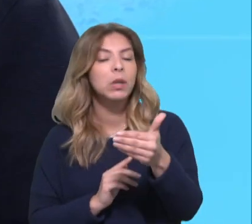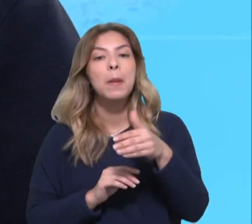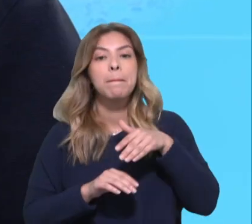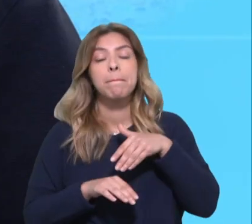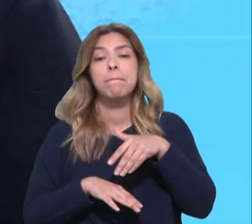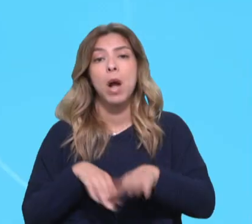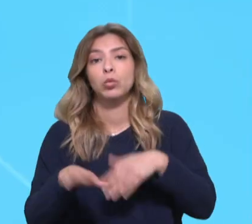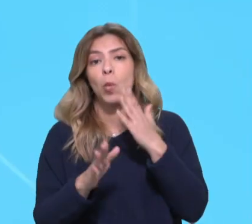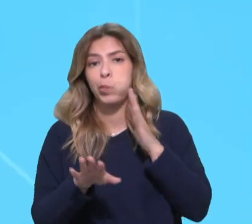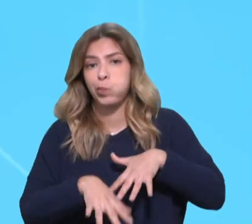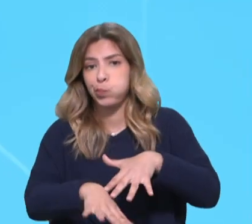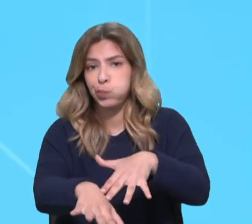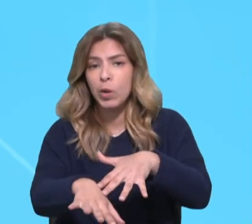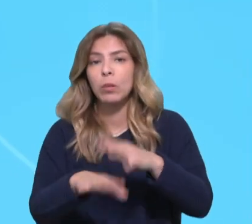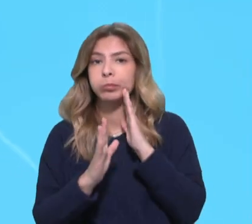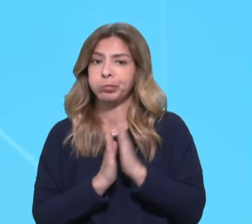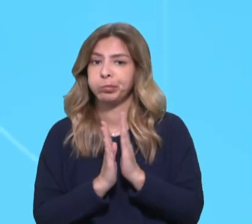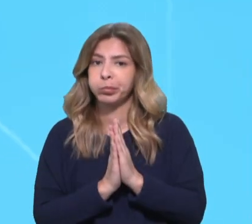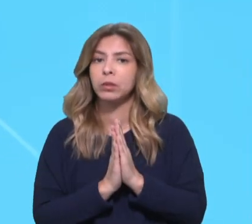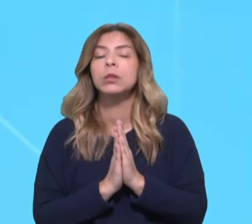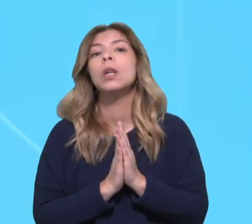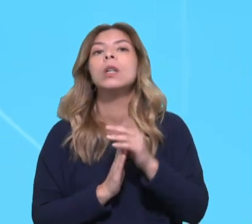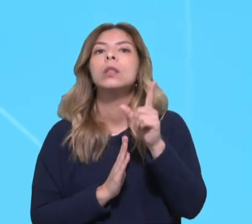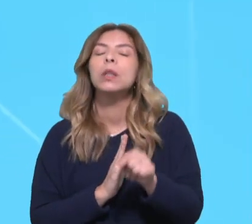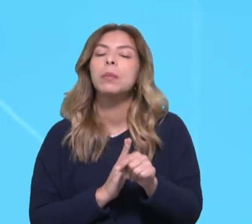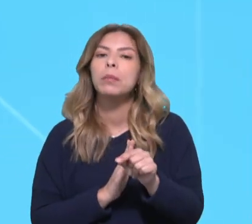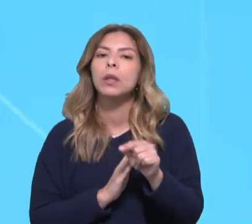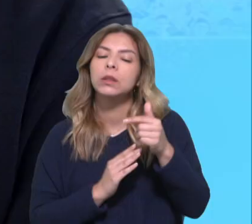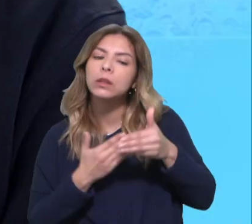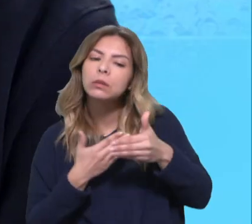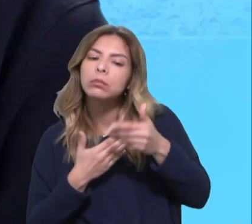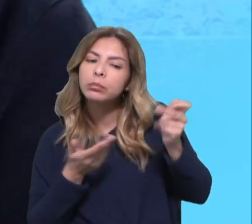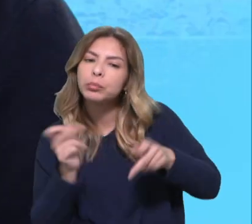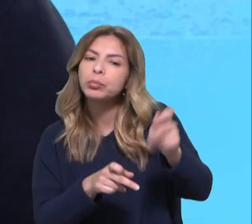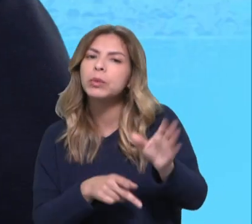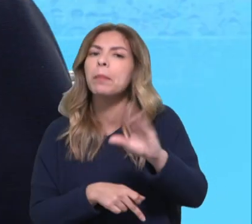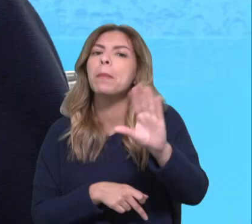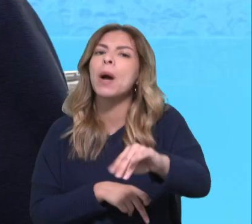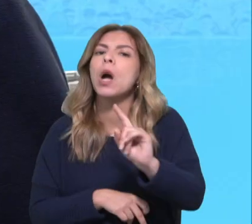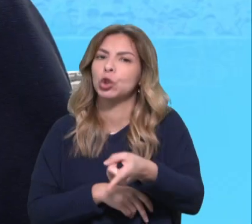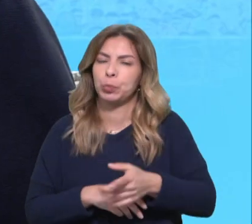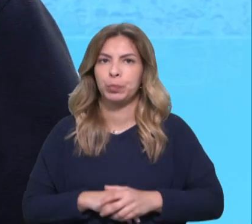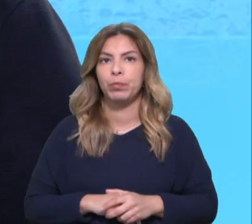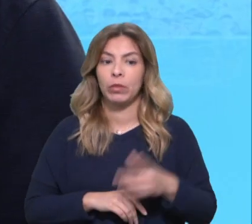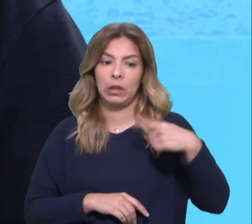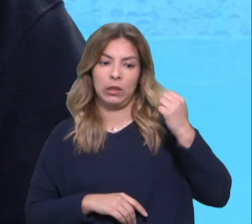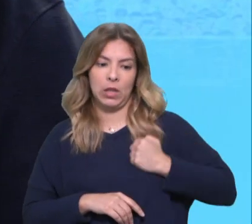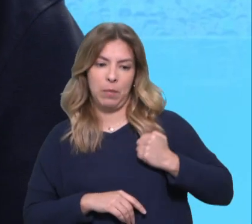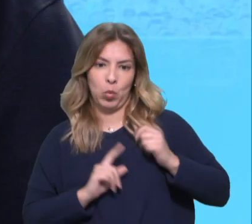Sim. E depois, agora na Semana Santa, quais são os outros momentos centrais? Assim, portanto, isto começa logo no sábado,